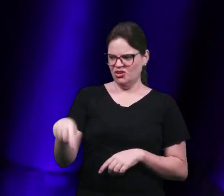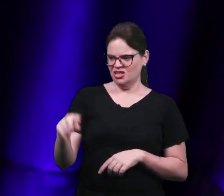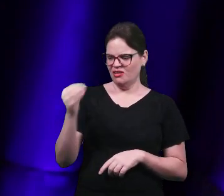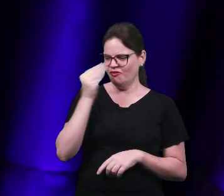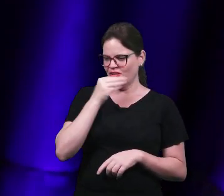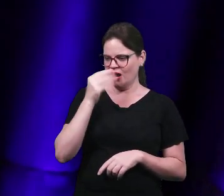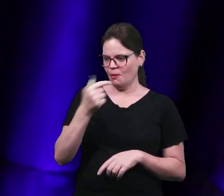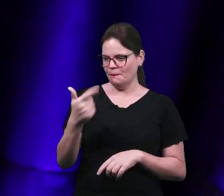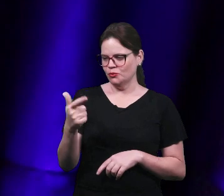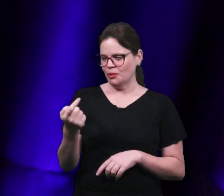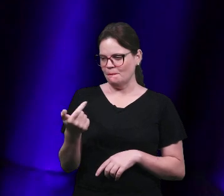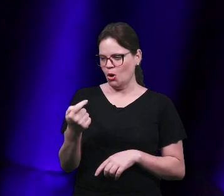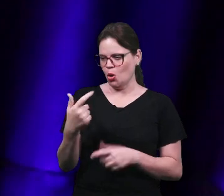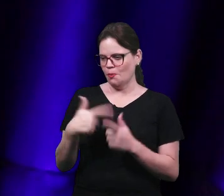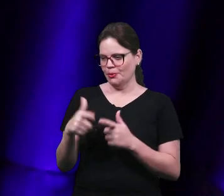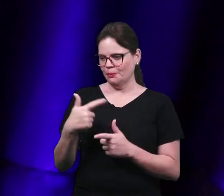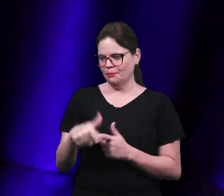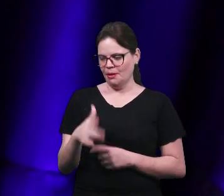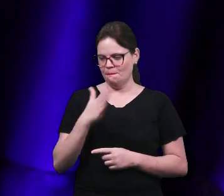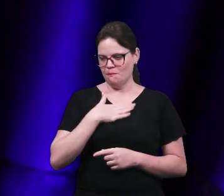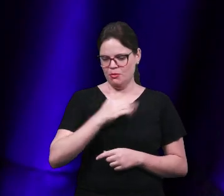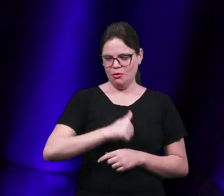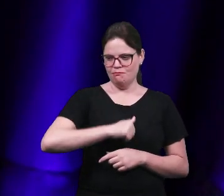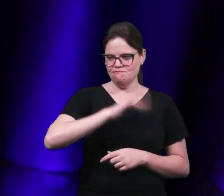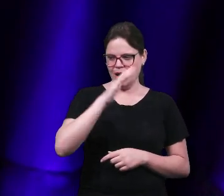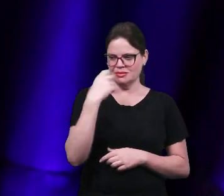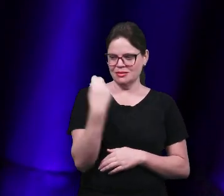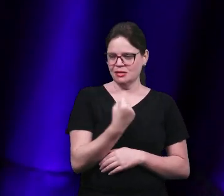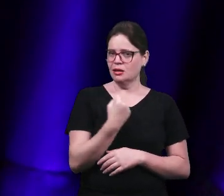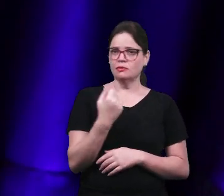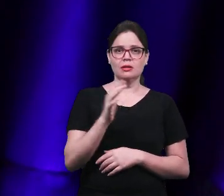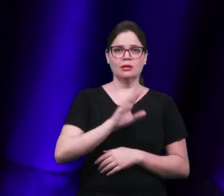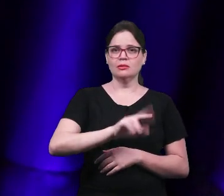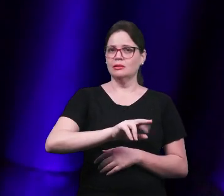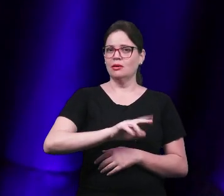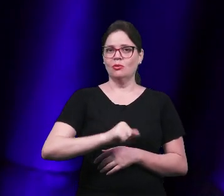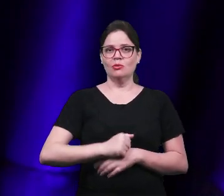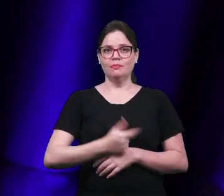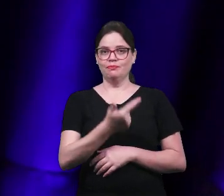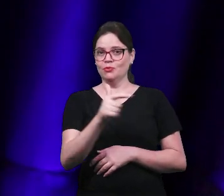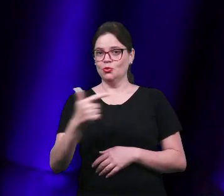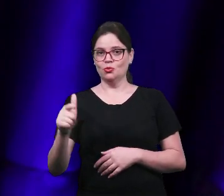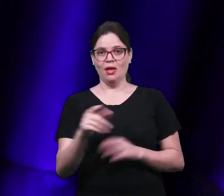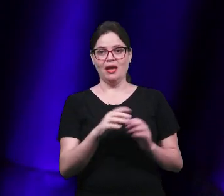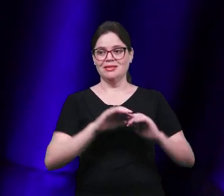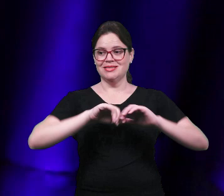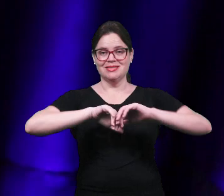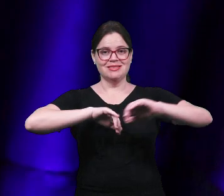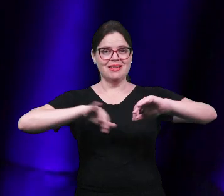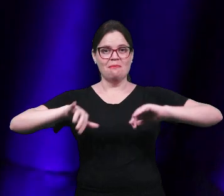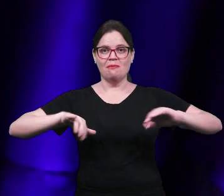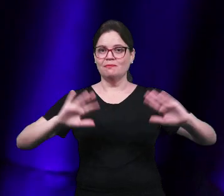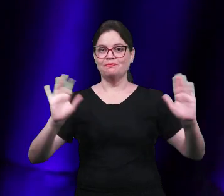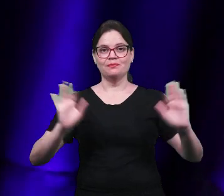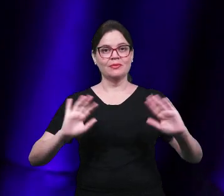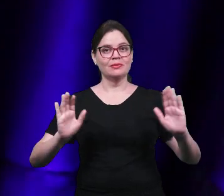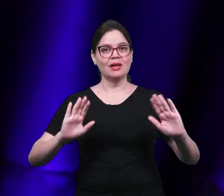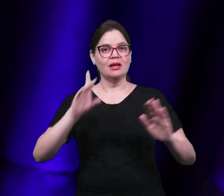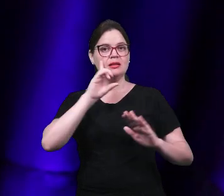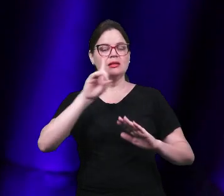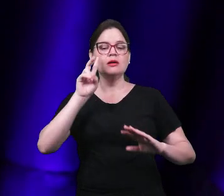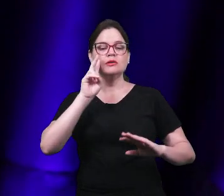são mais importantes do que os dos outros, mas não há acepção. Então Deus, quando o homem se